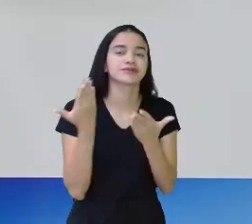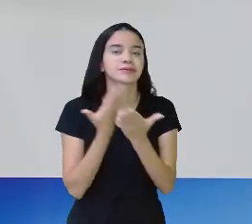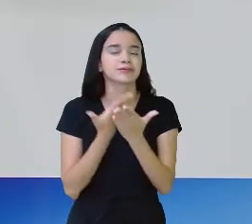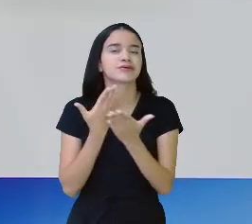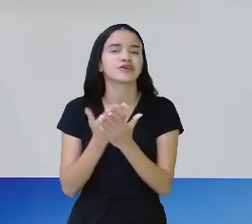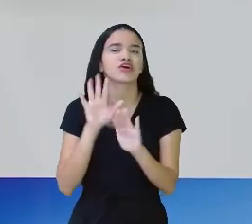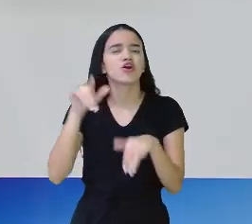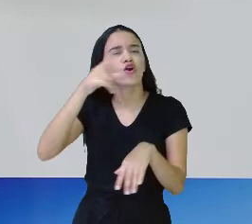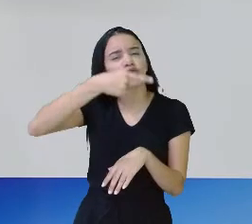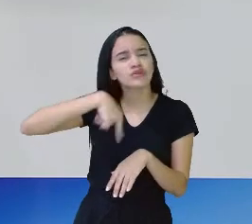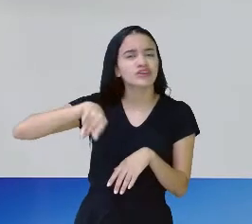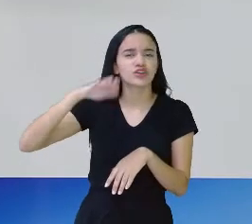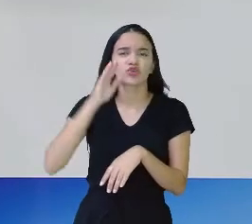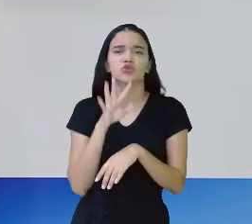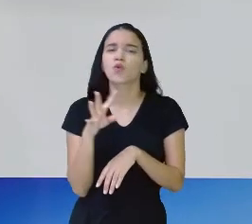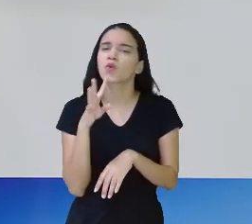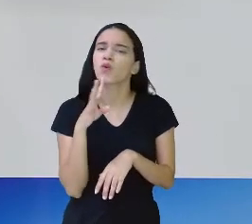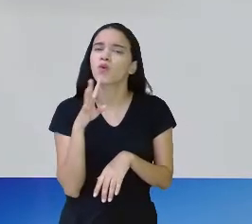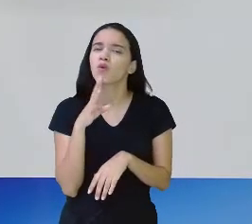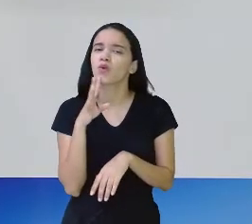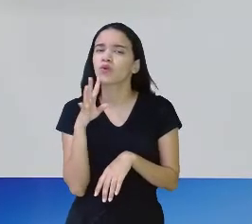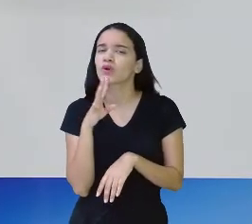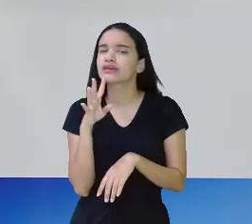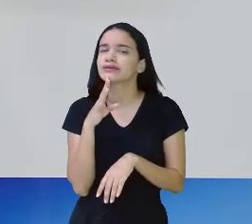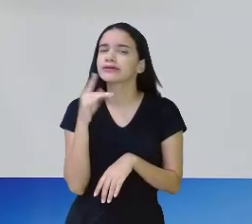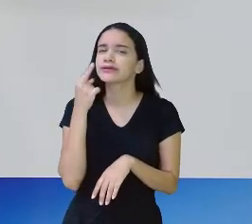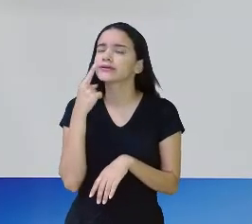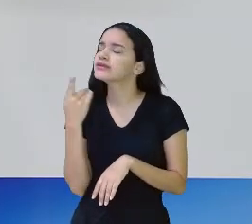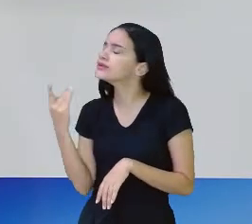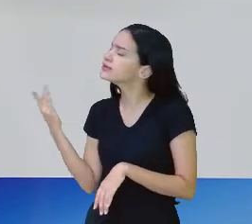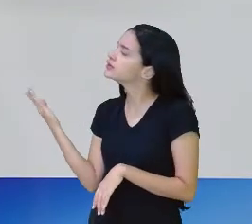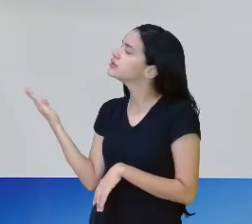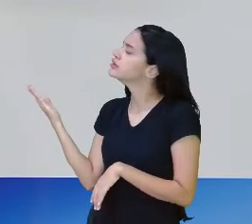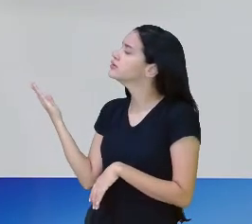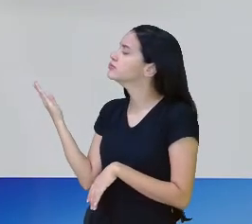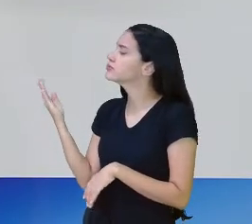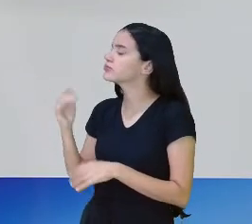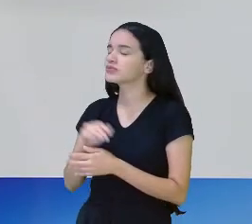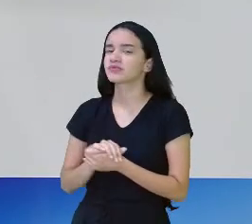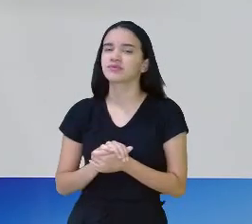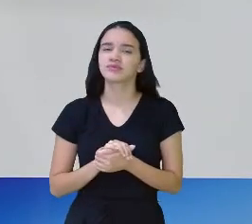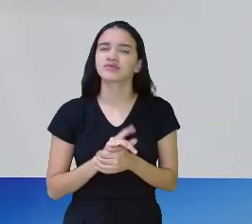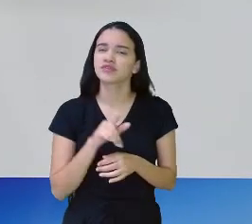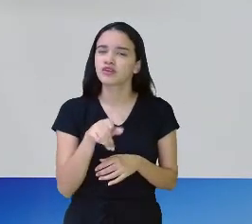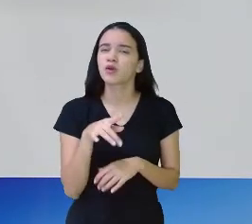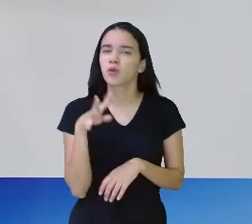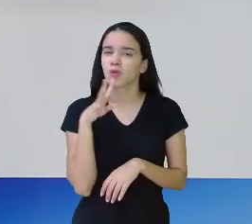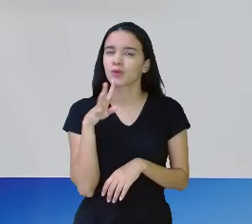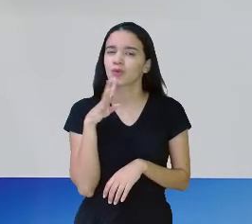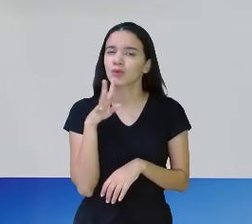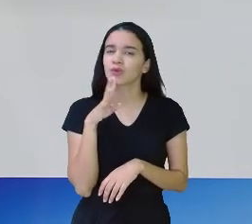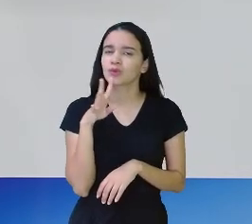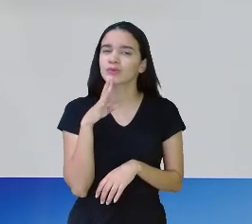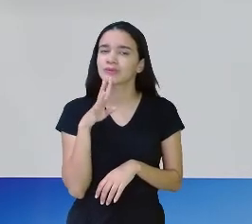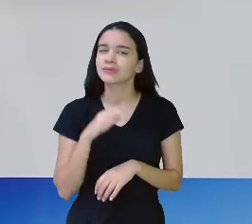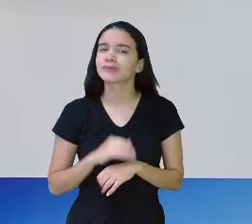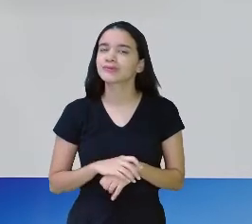que vocês conhecem, vocês que estão aí no chat, conhecem este bichinho que está aí na